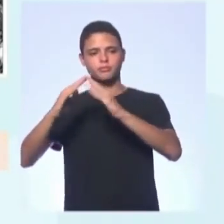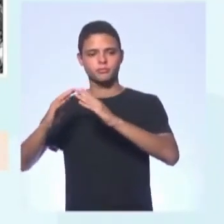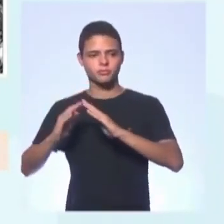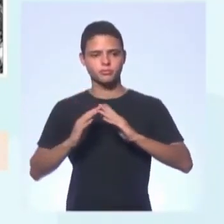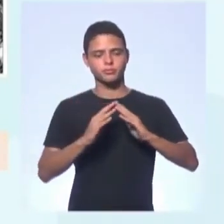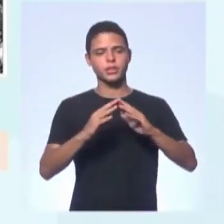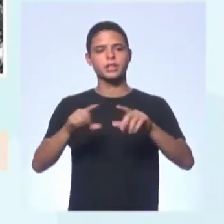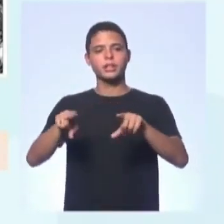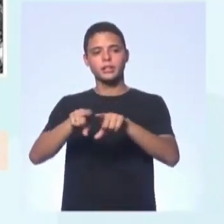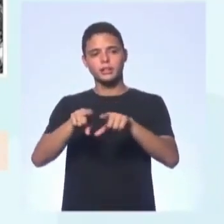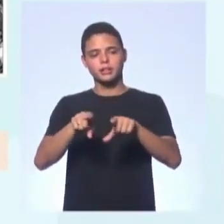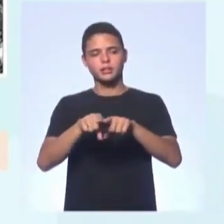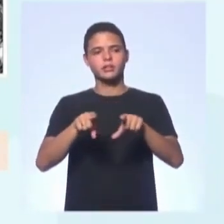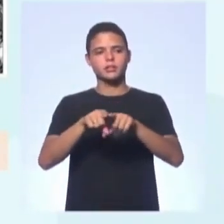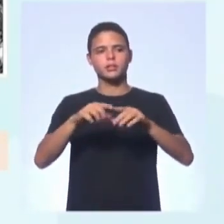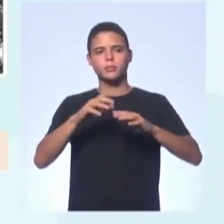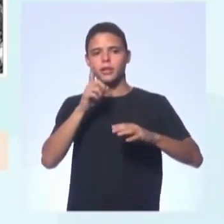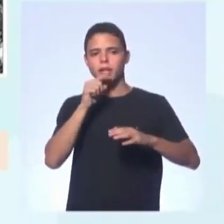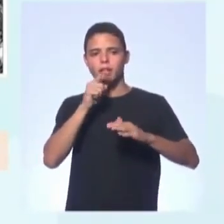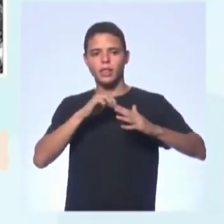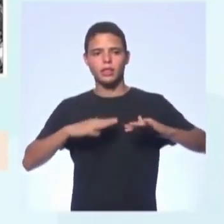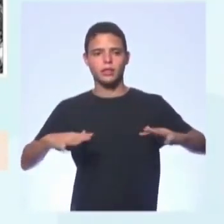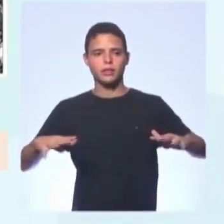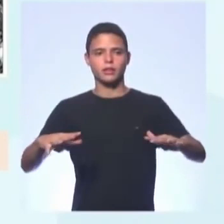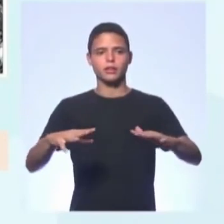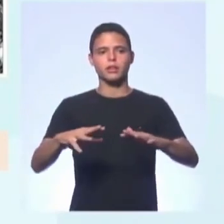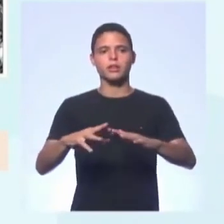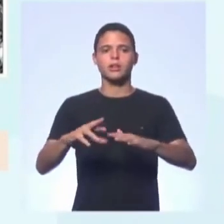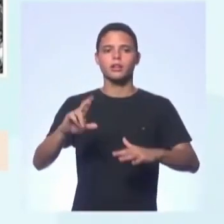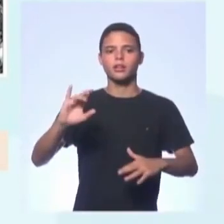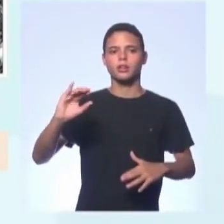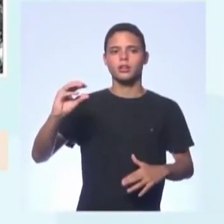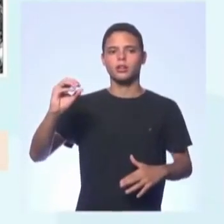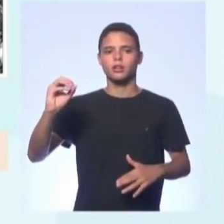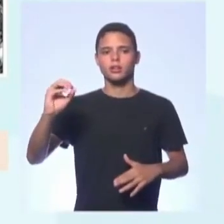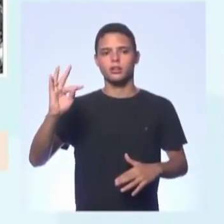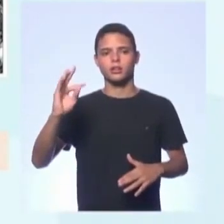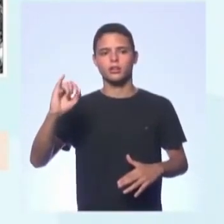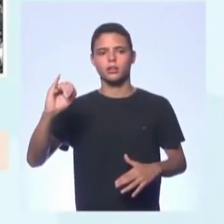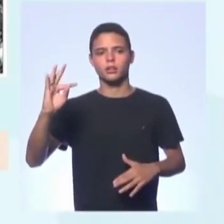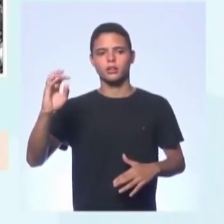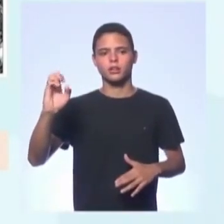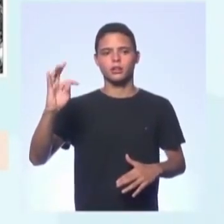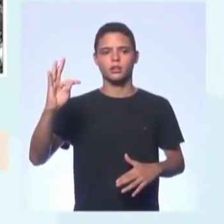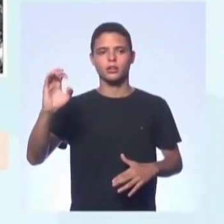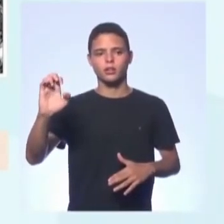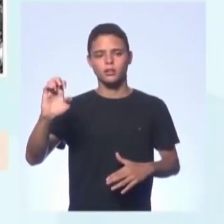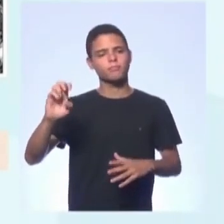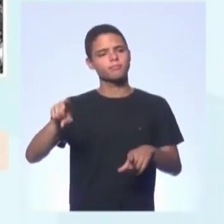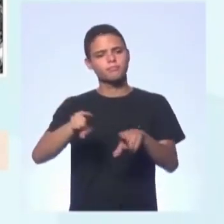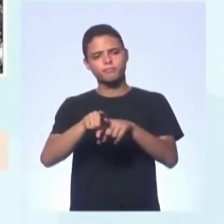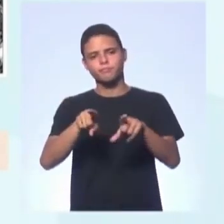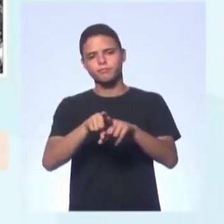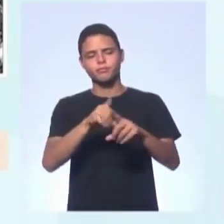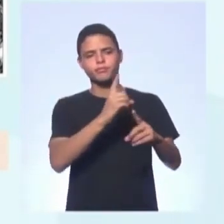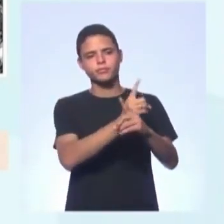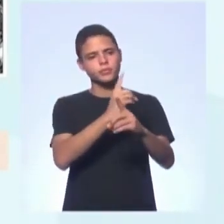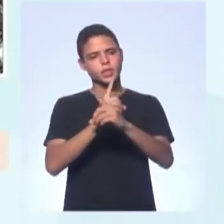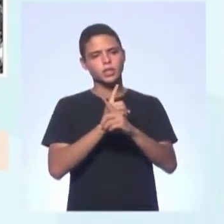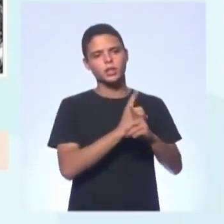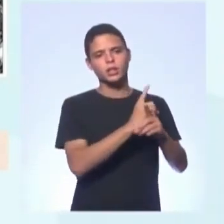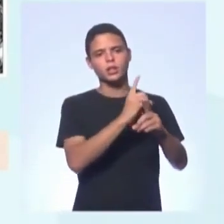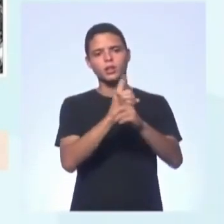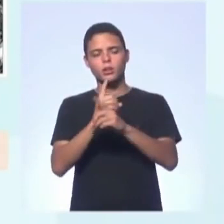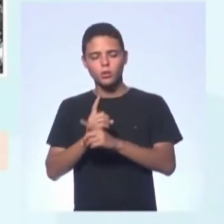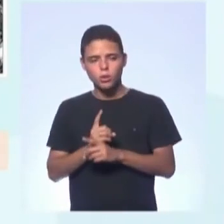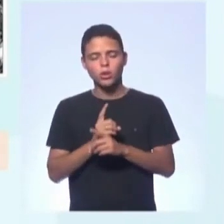planície fluvial dos rios Tietê, Tamanduateí, Pinheiros e pontos de alagamento, tá? Então os tons de cinza